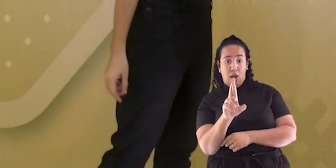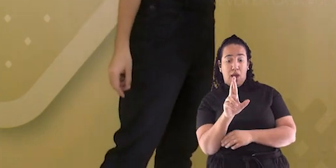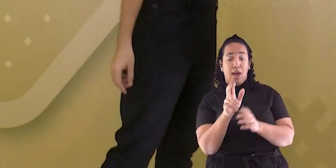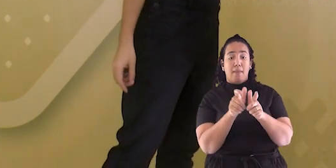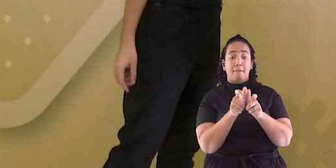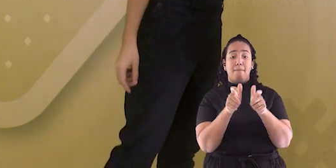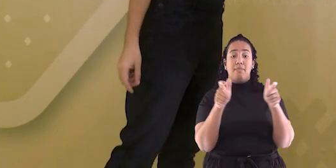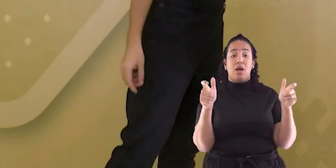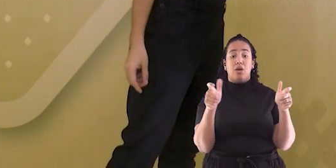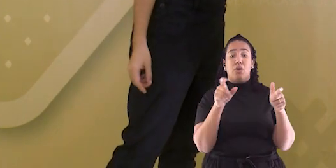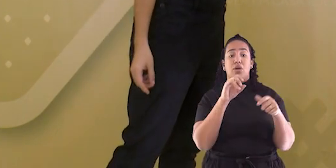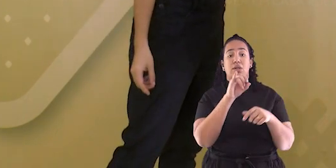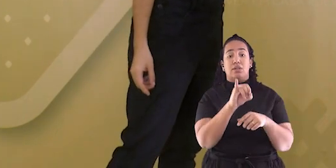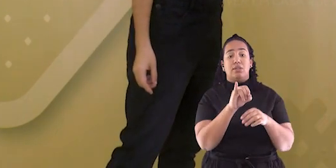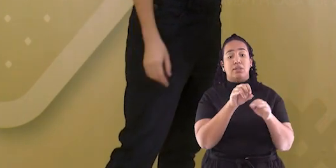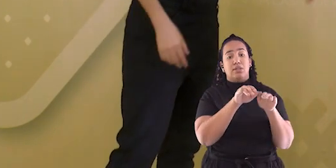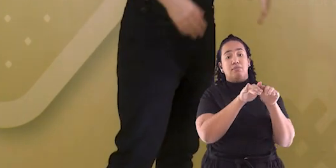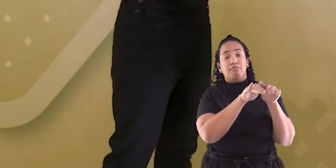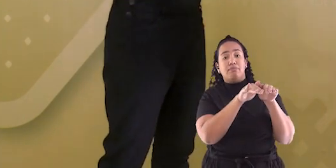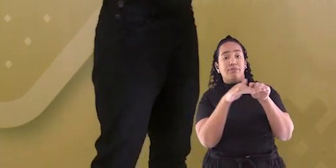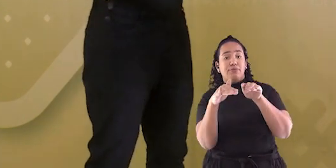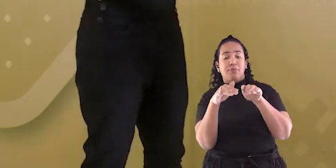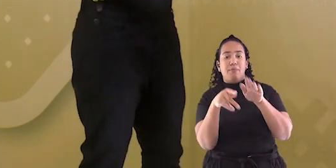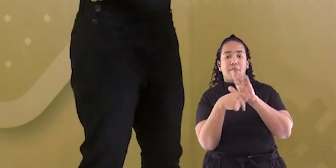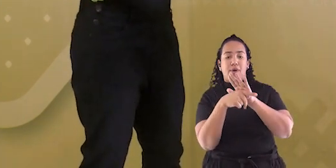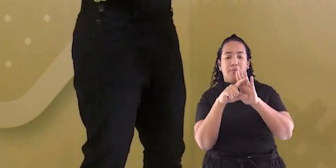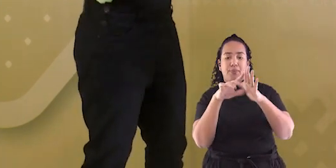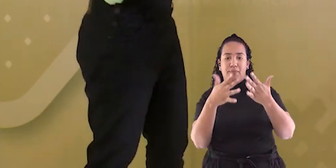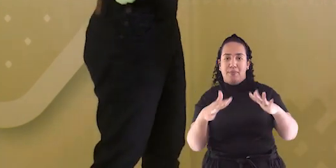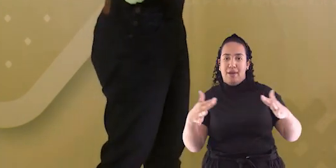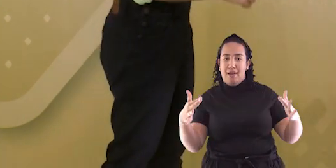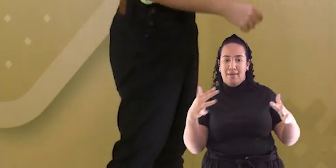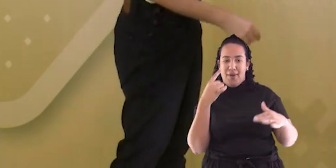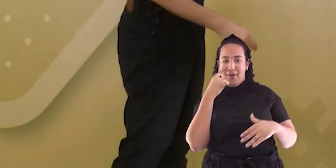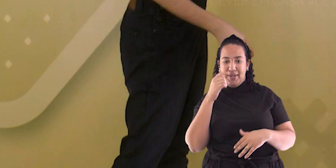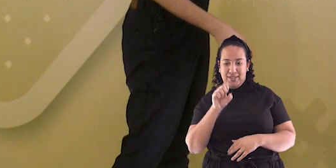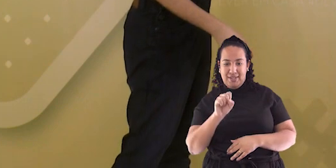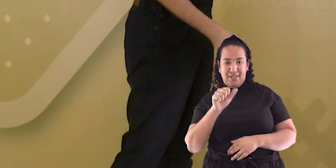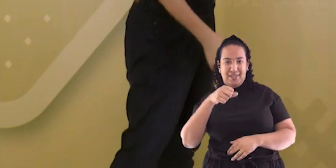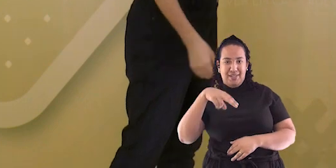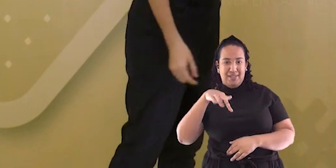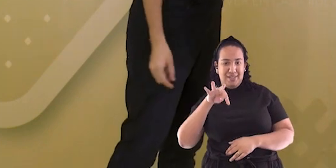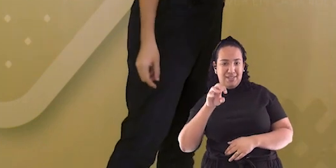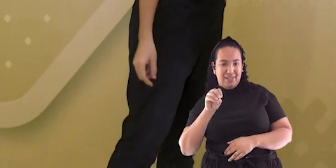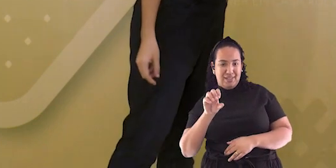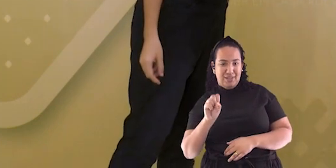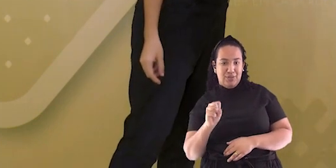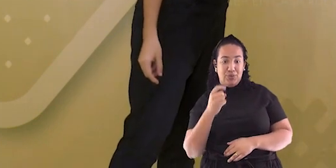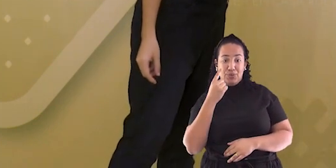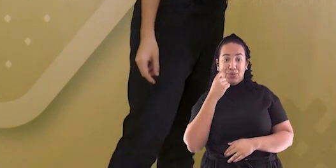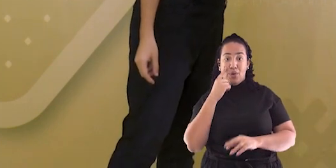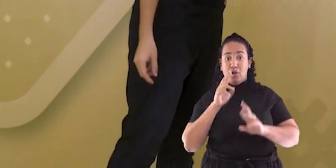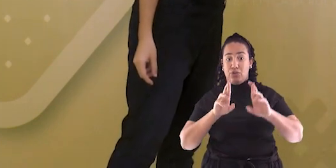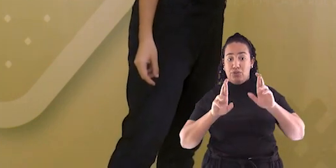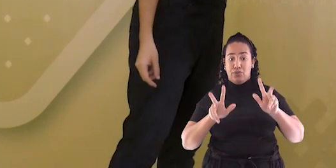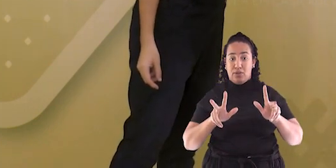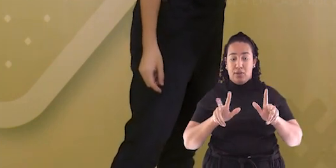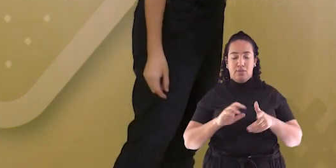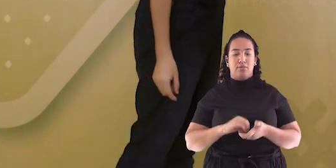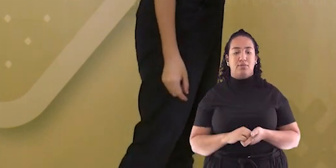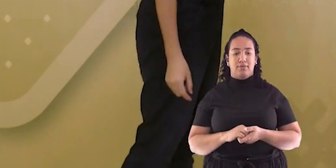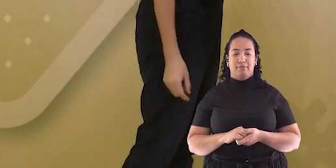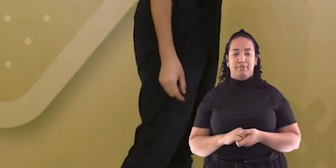ao nível do mar. Estão vendo? Em Santos do que sobre a cidade de São Paulo. Olhem só o tamanho. Sobre